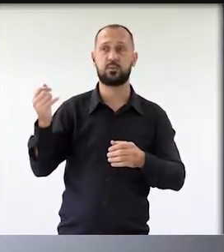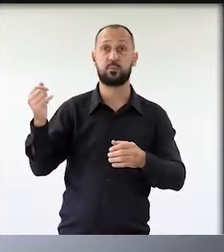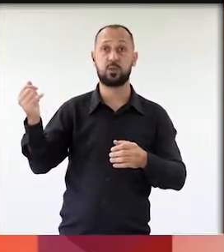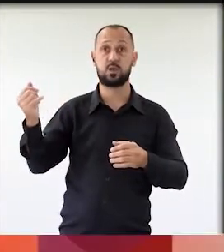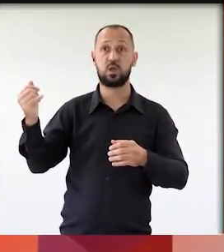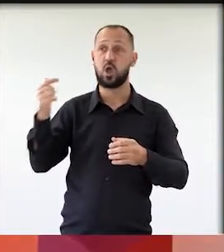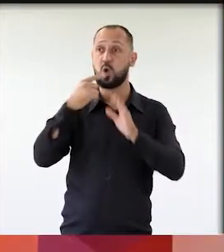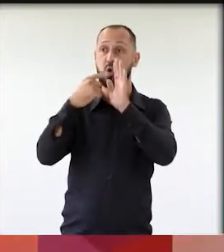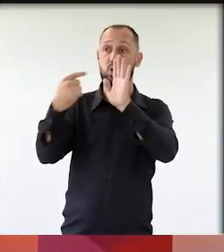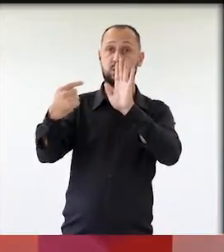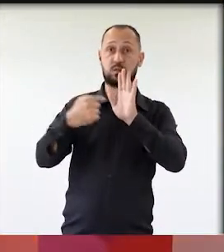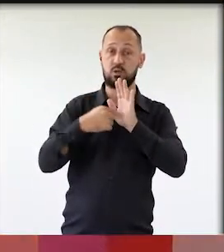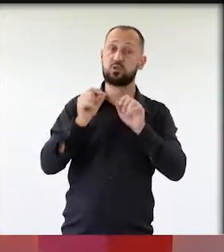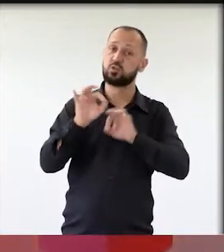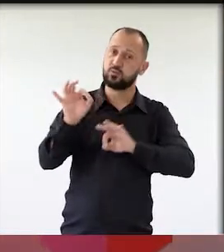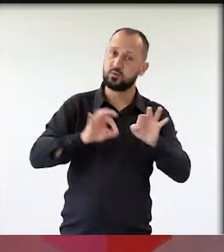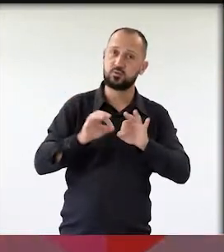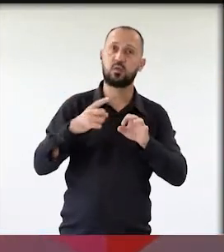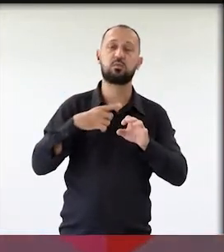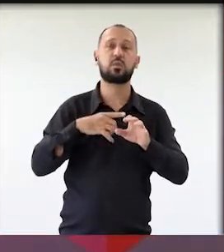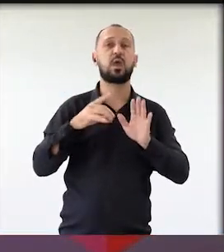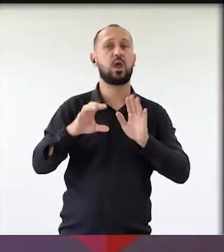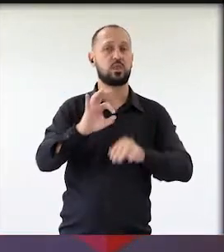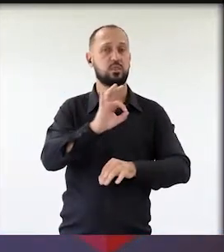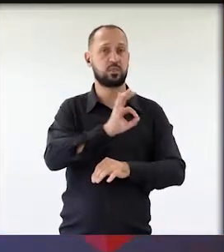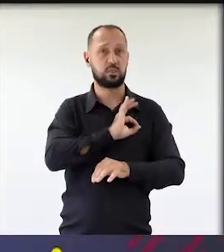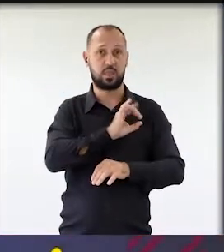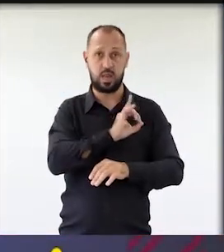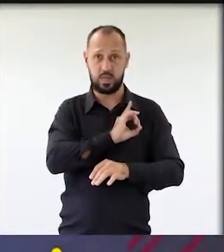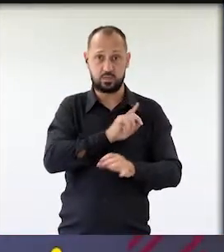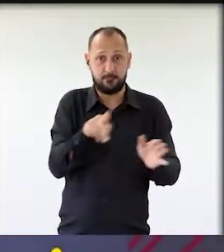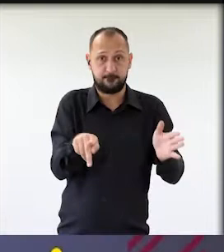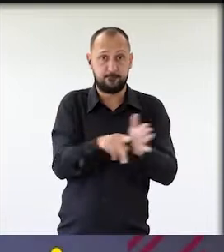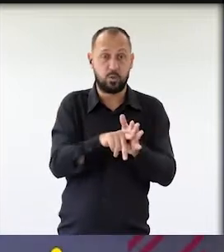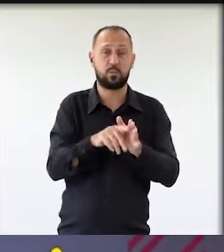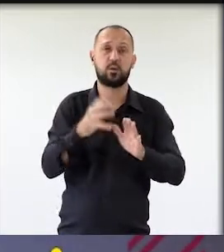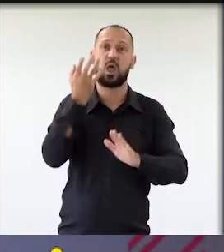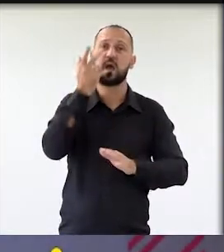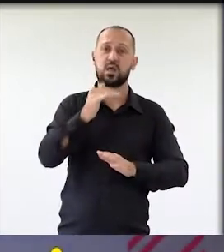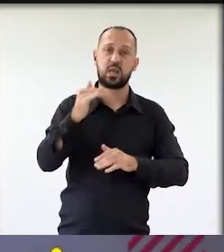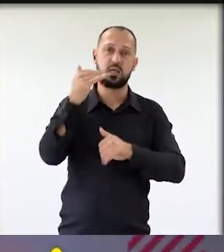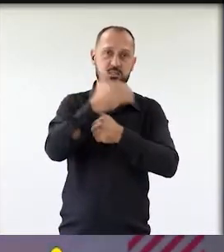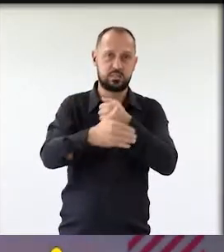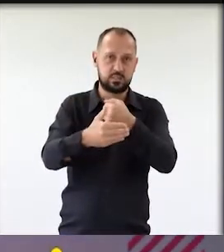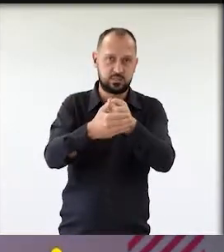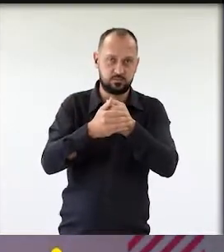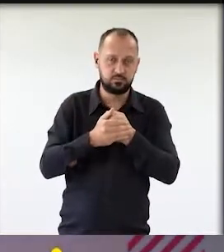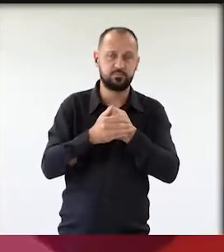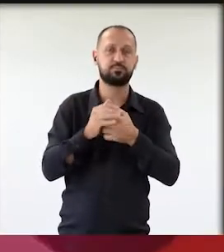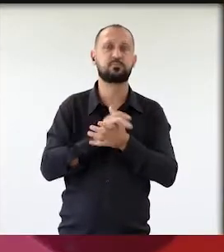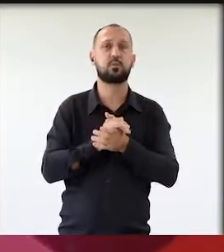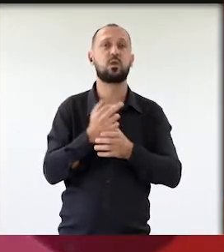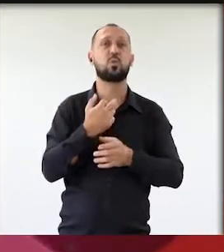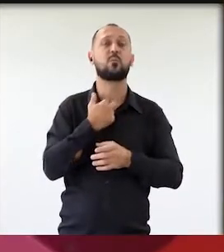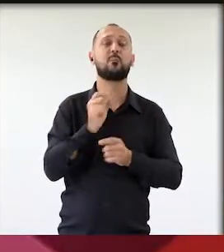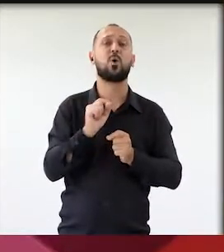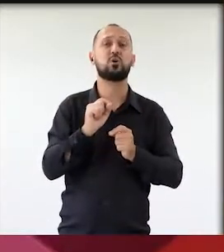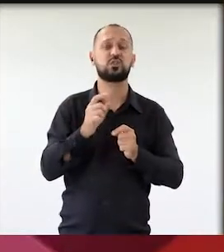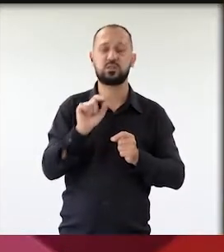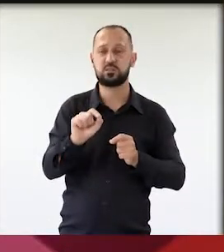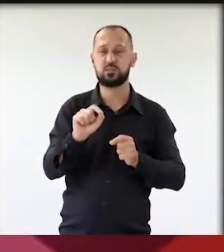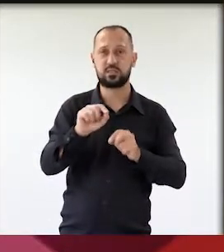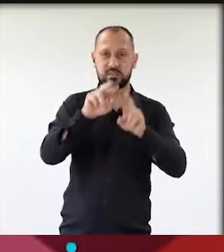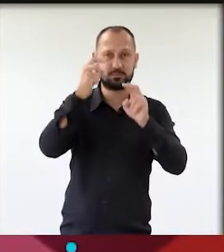que recebendo a gente vai dar encaminhamento, até mesmo a Delegacia de Proteção da Criança e do Adolescente. Mas o mais importante é que a gente